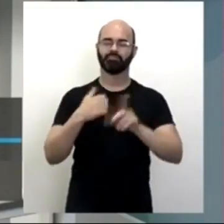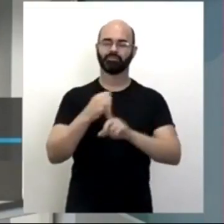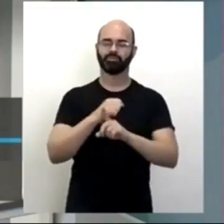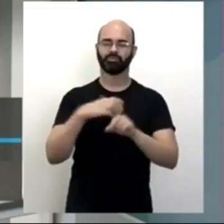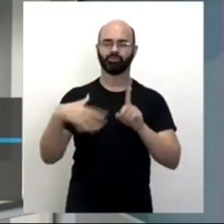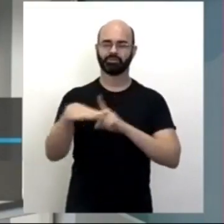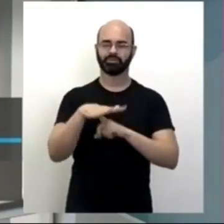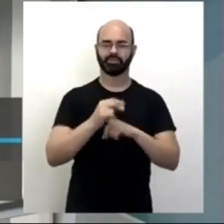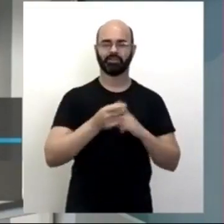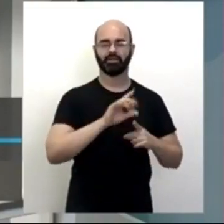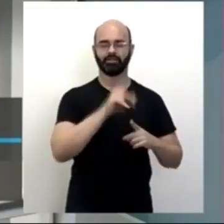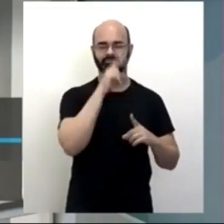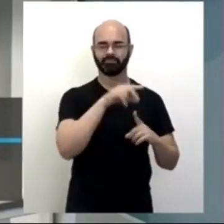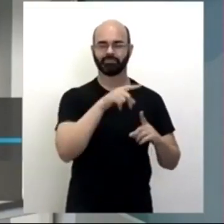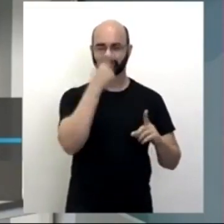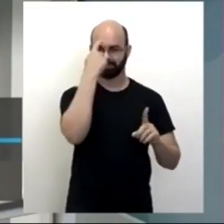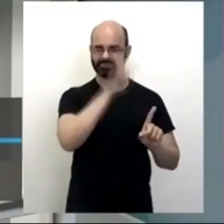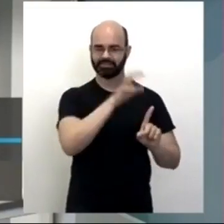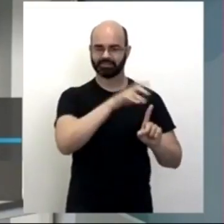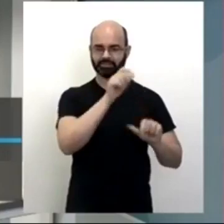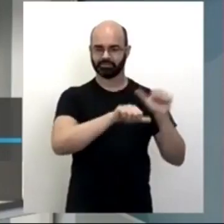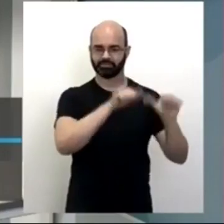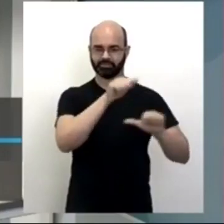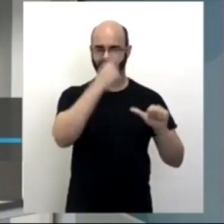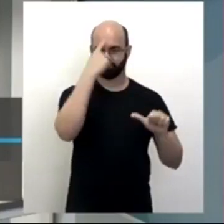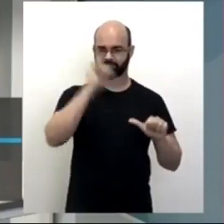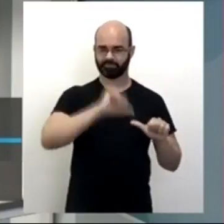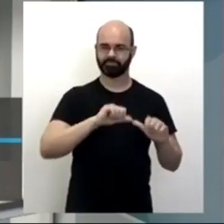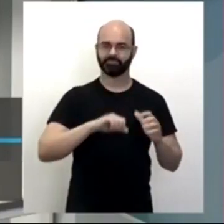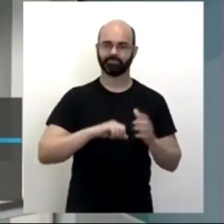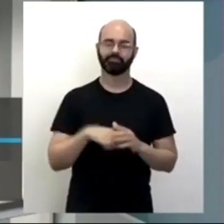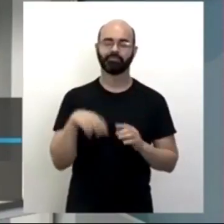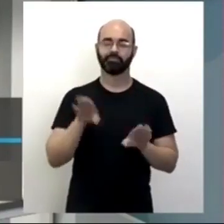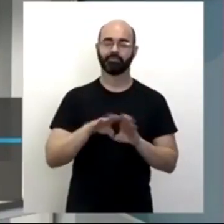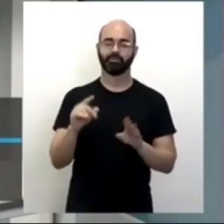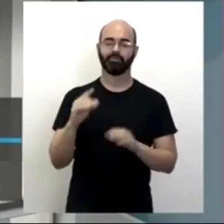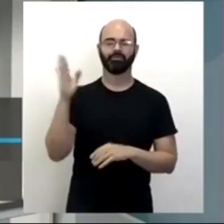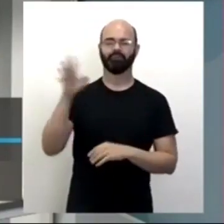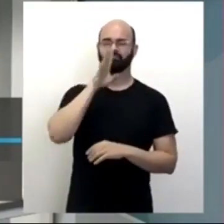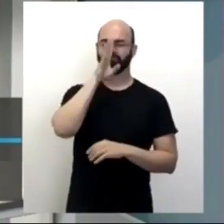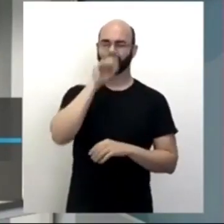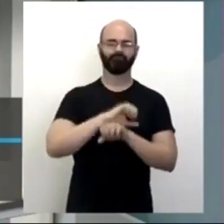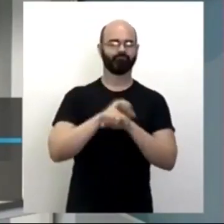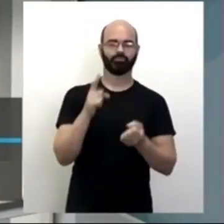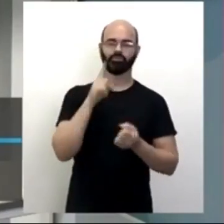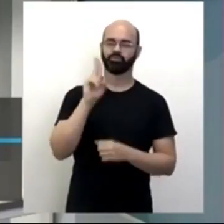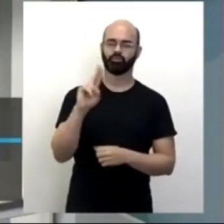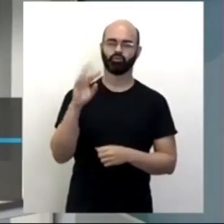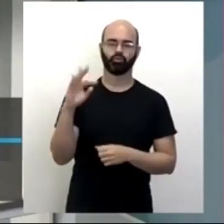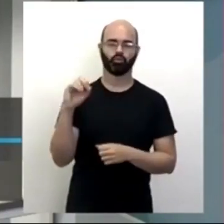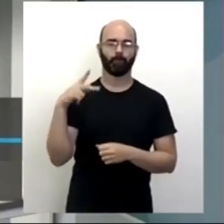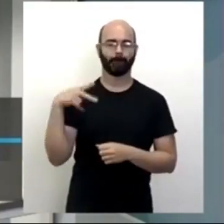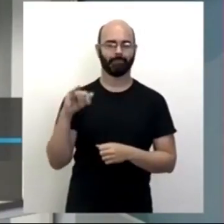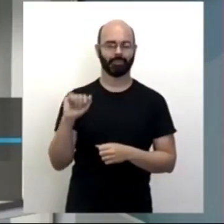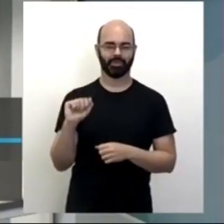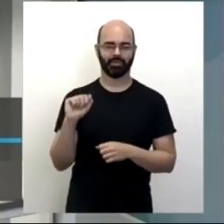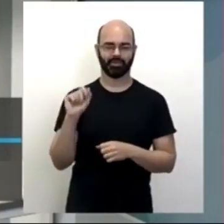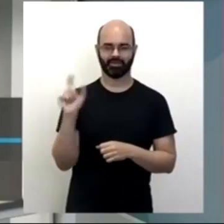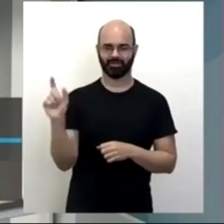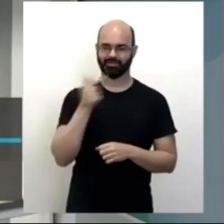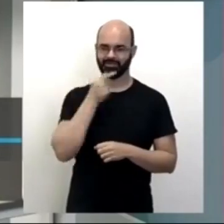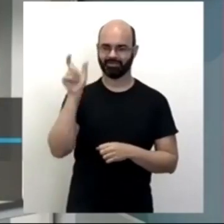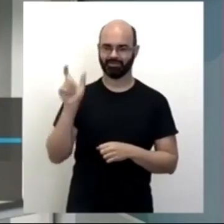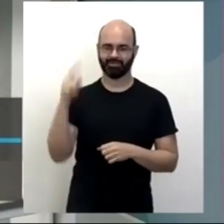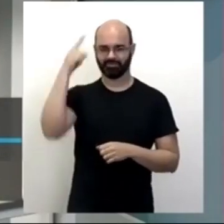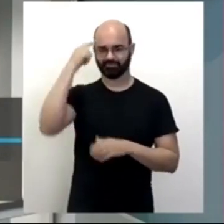obra muito conhecida e famosa do Thomas More, que é a Utopia. Então, essa utopia criada por esse autor,